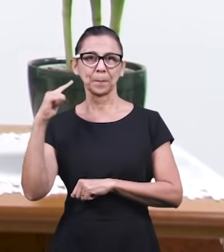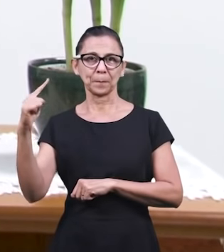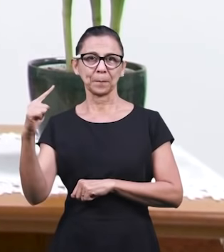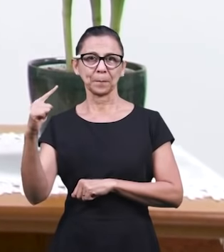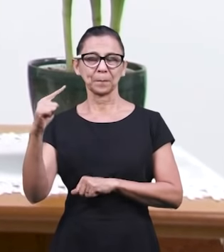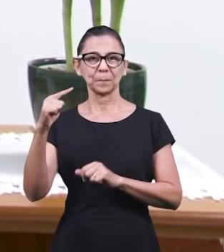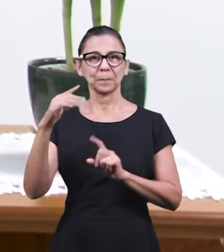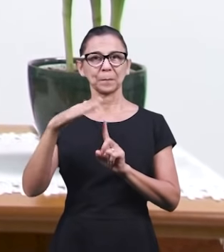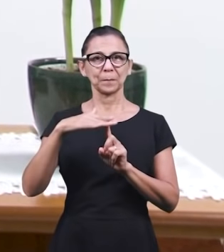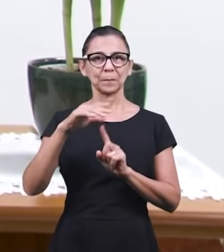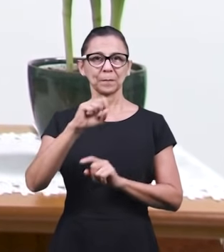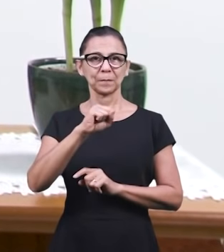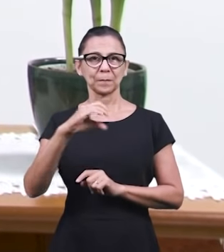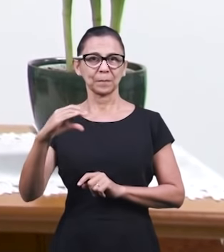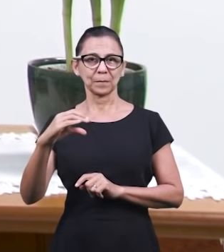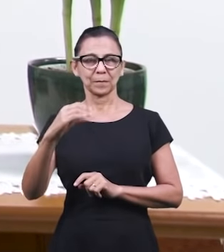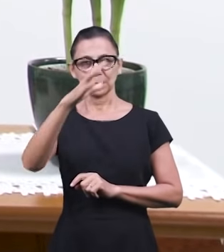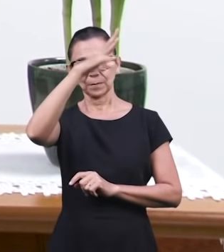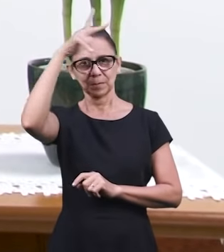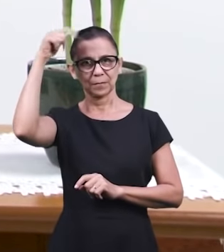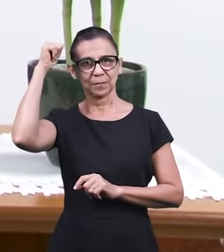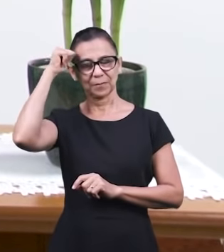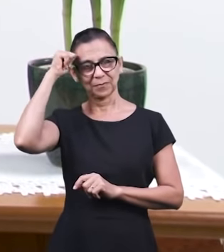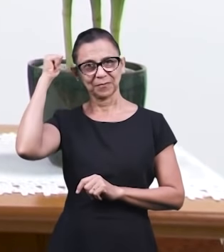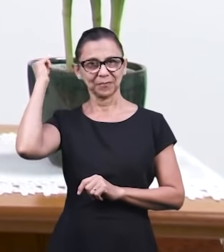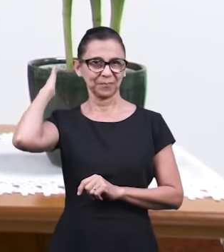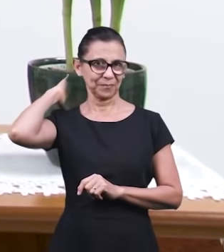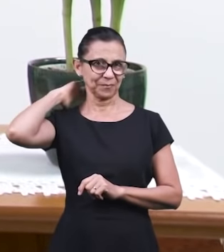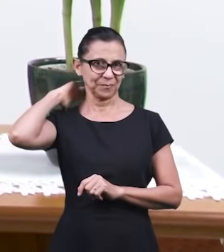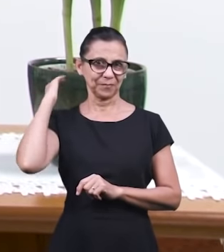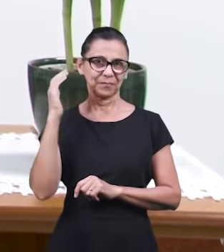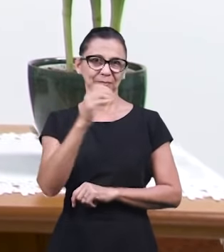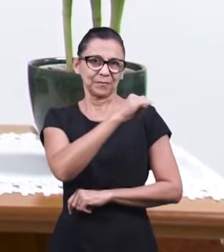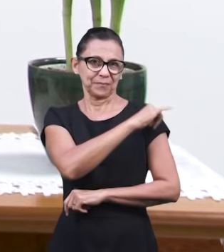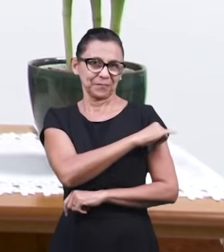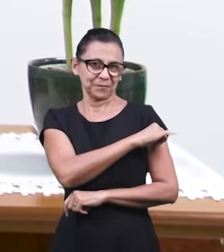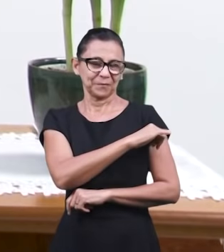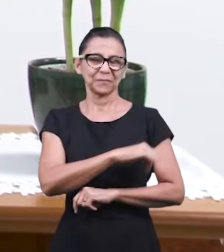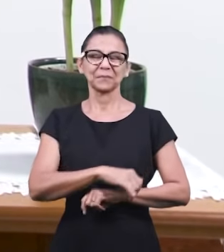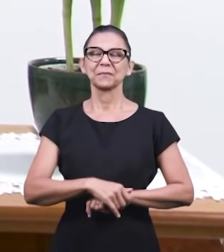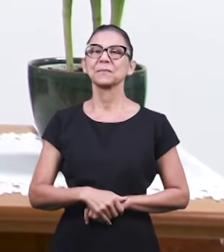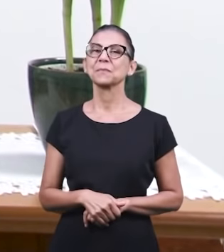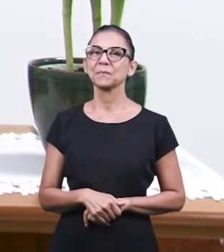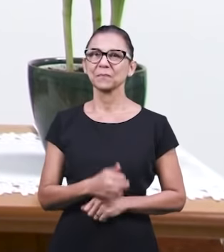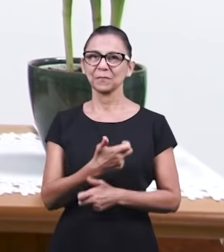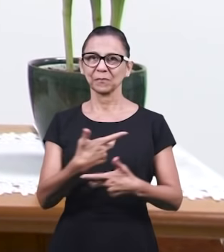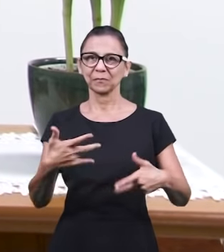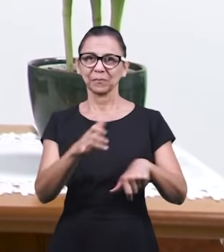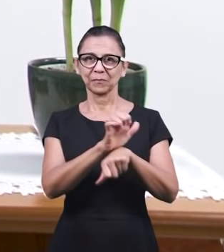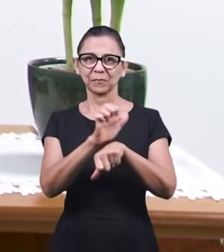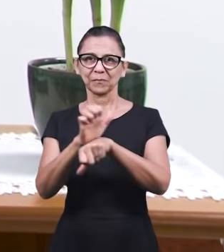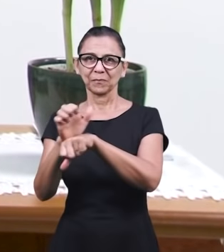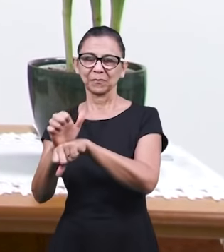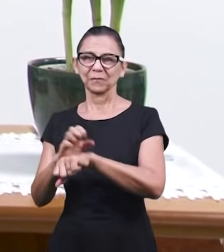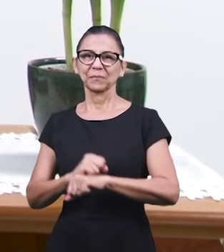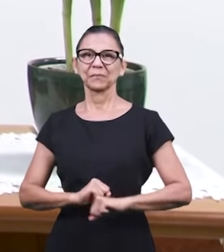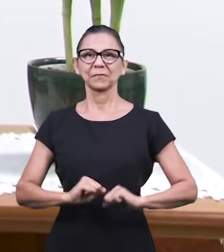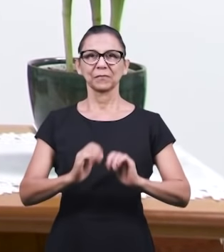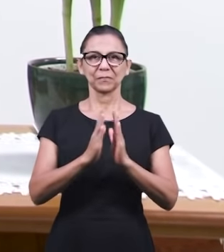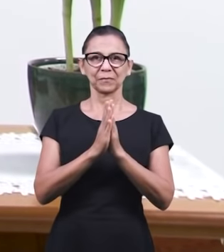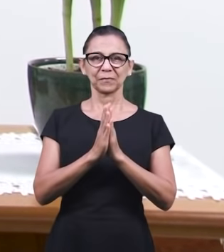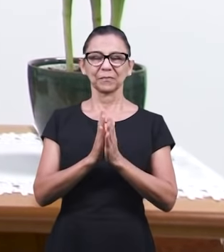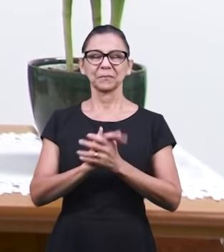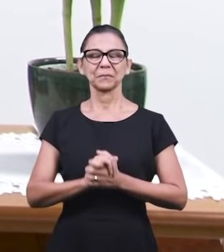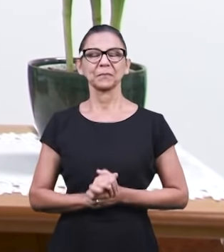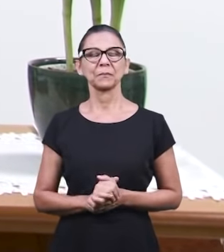Minas Gerais, Paraná, Santa Catarina, Amazonas, Paraíba e Rio de Janeiro. Vamos orar então ao Senhor,